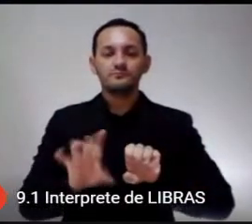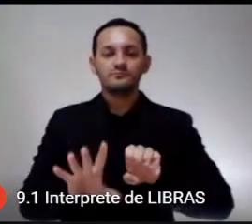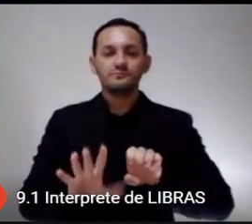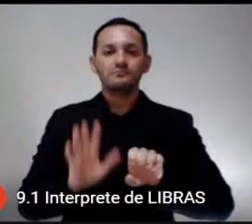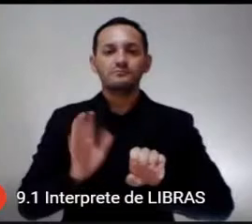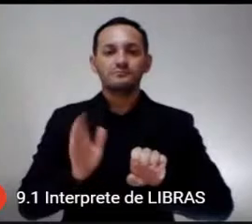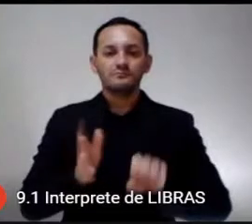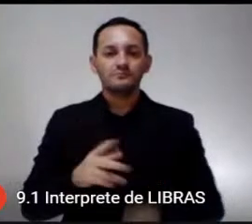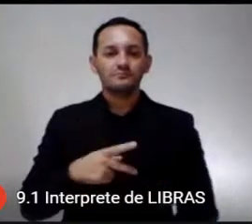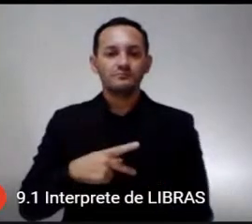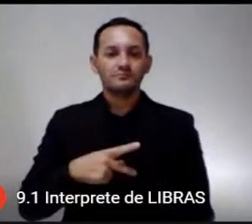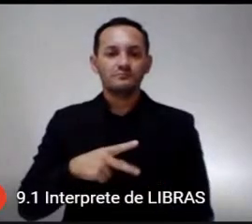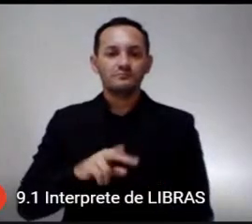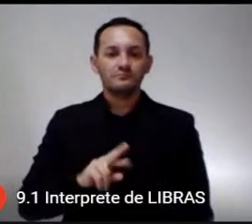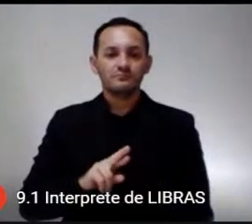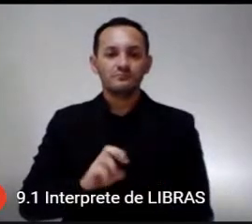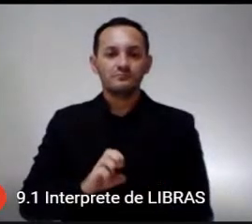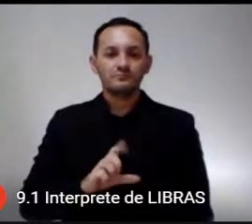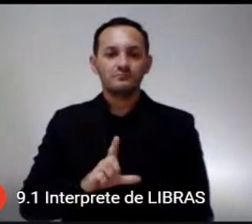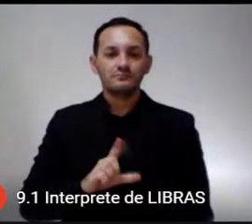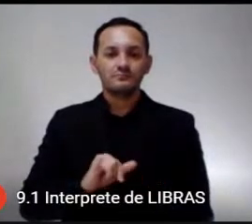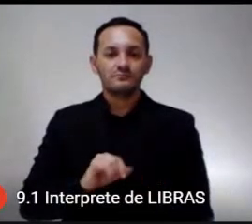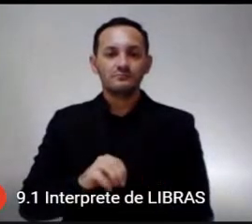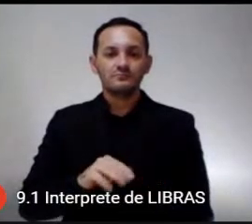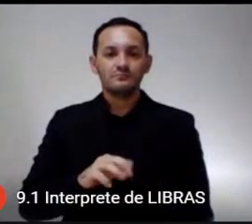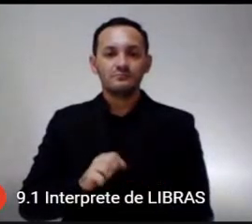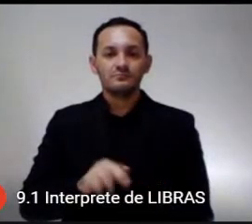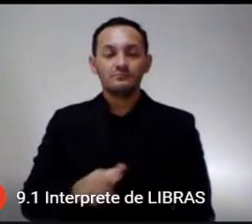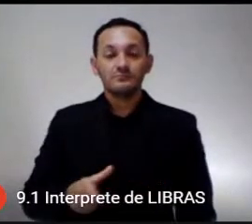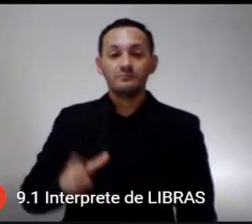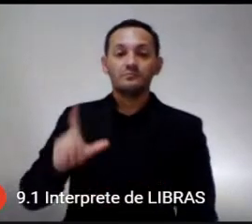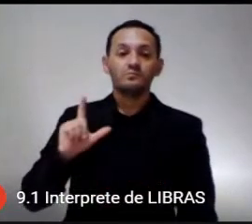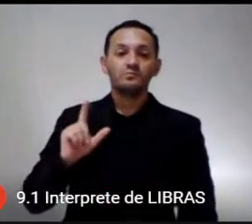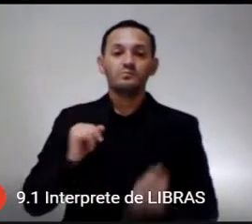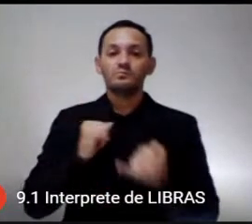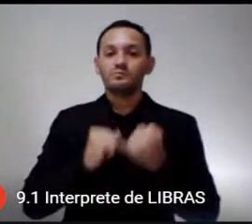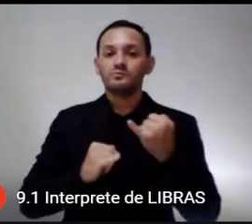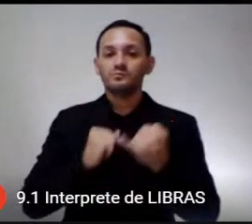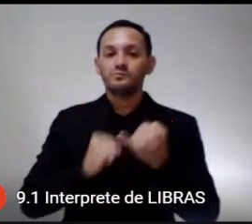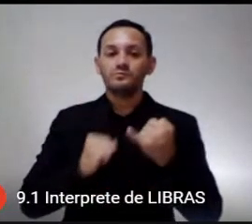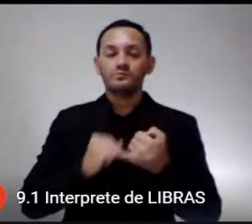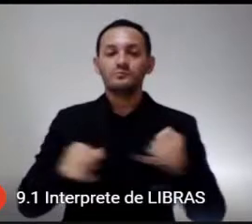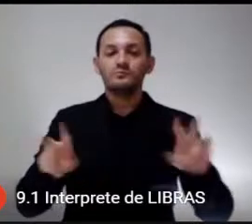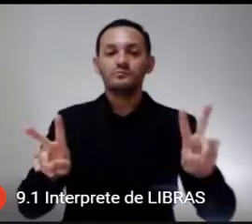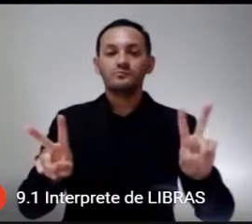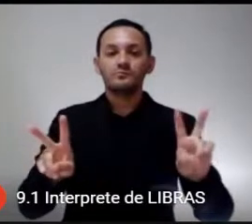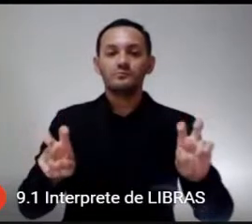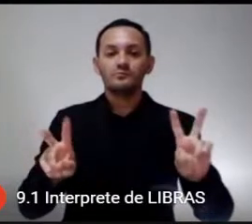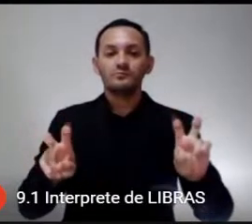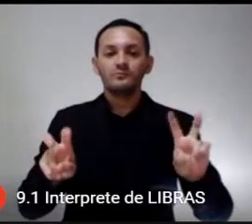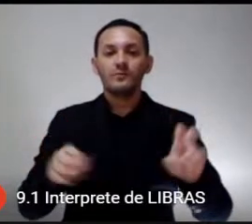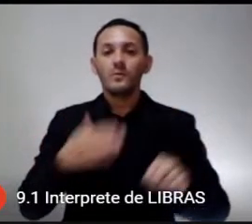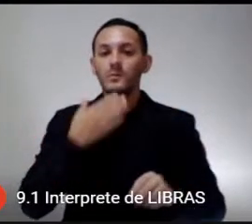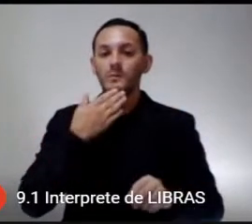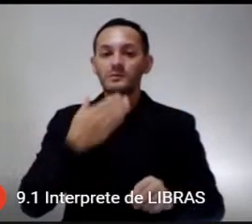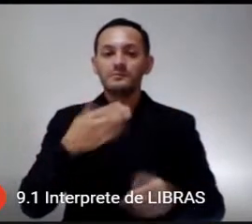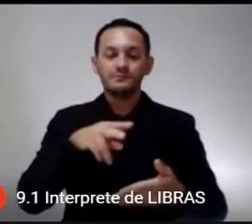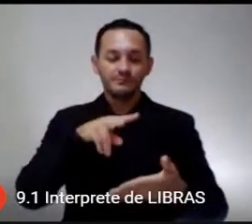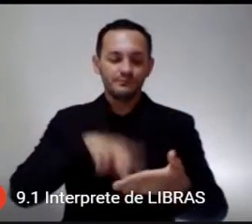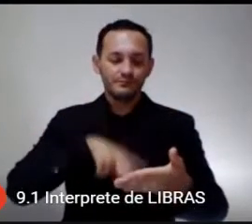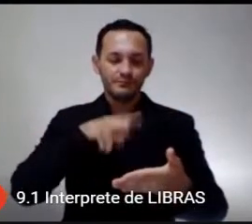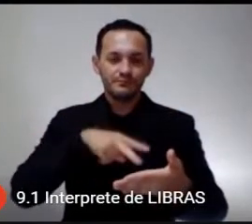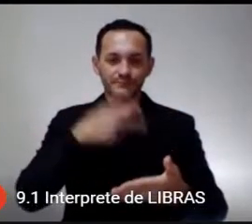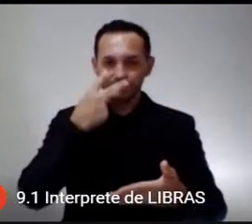preliminar com o mesmo tema que nós debatemos agora anteriormente, justamente por isso eu pedi vista dos autos, porque eu